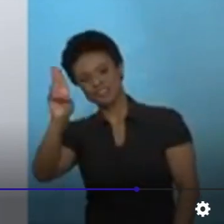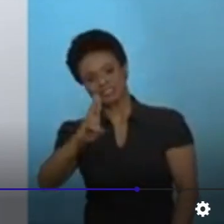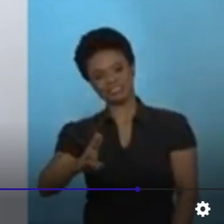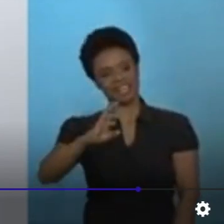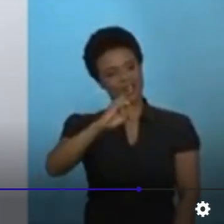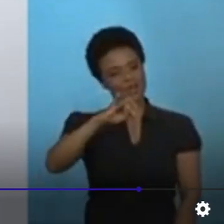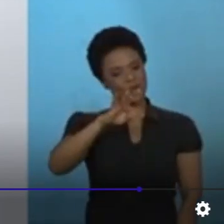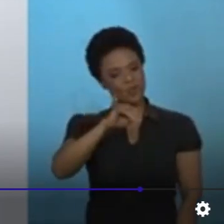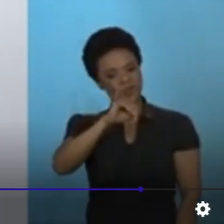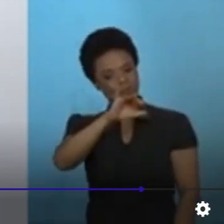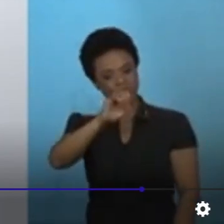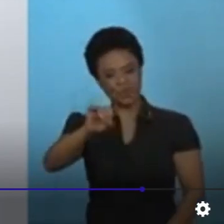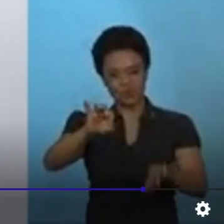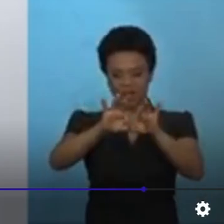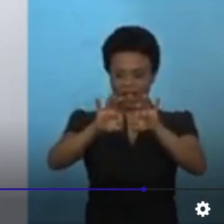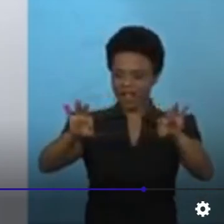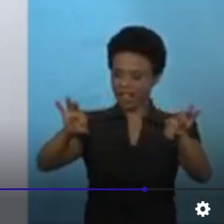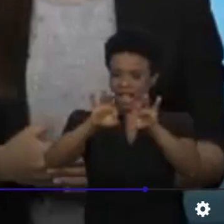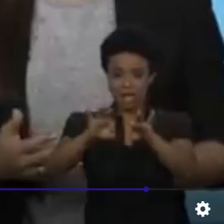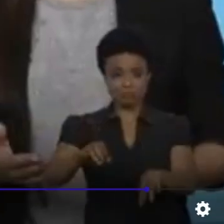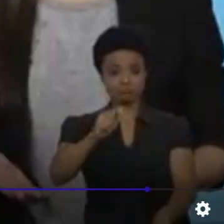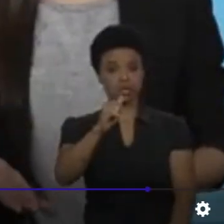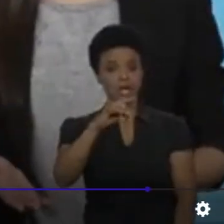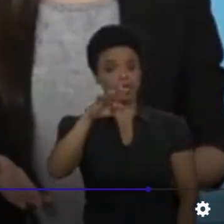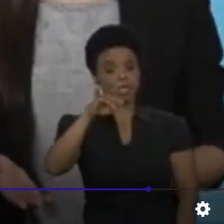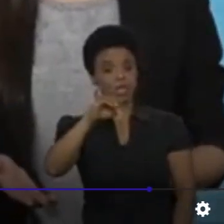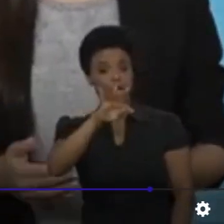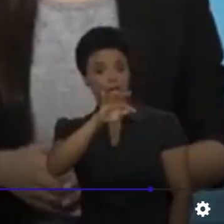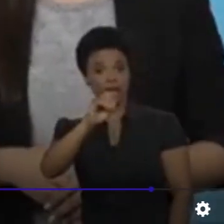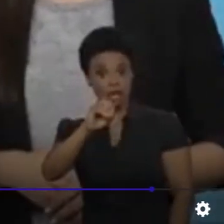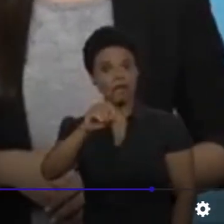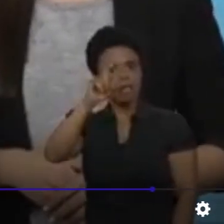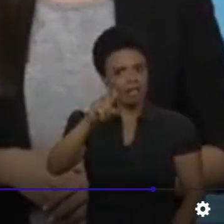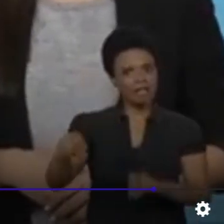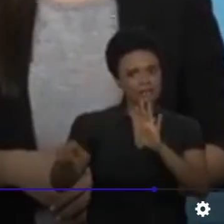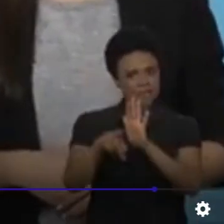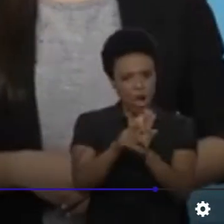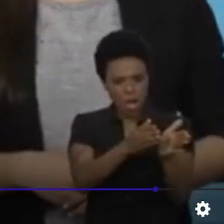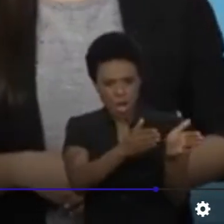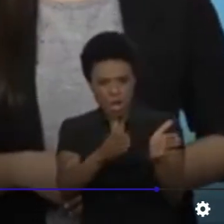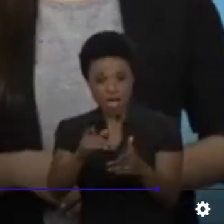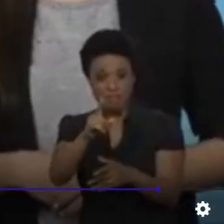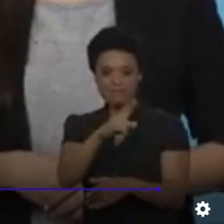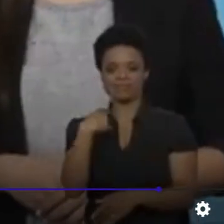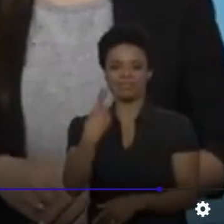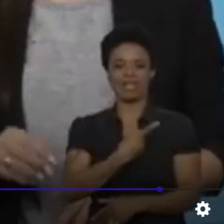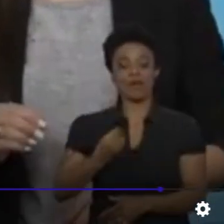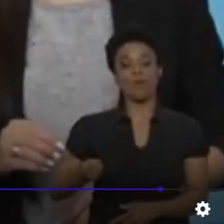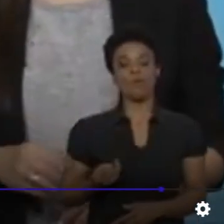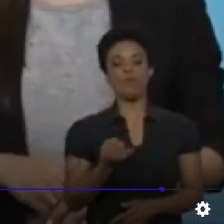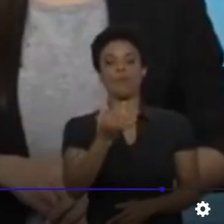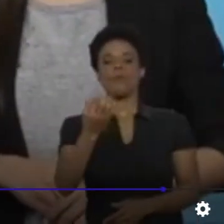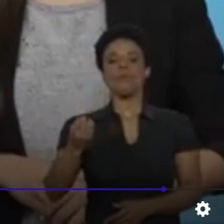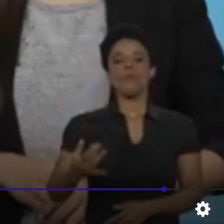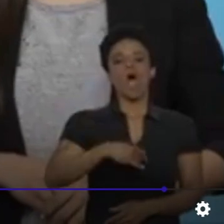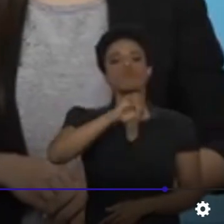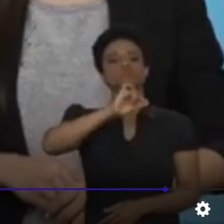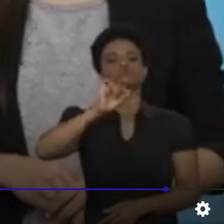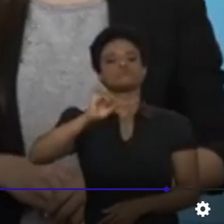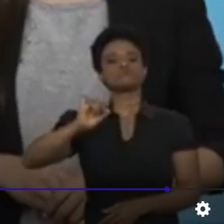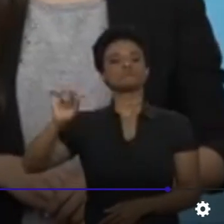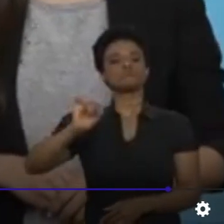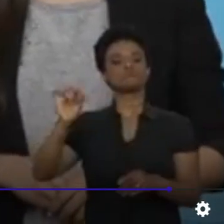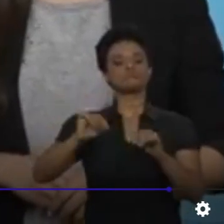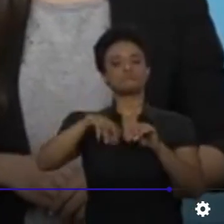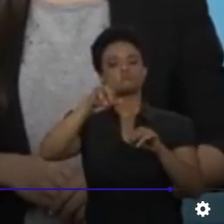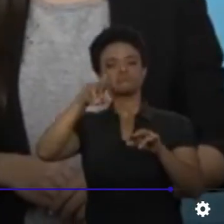condutores, tubulações e aterramentos. É nessa fase que também calculamos os curtos-circuitos e validamos a